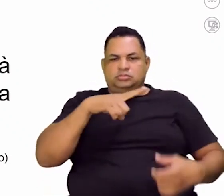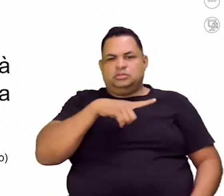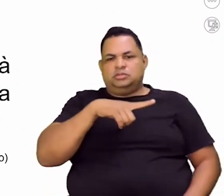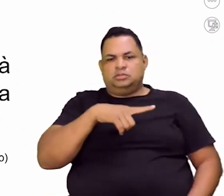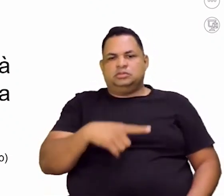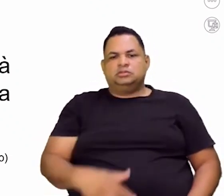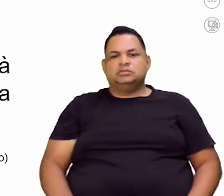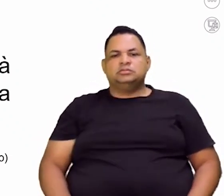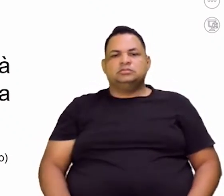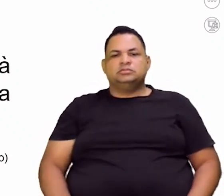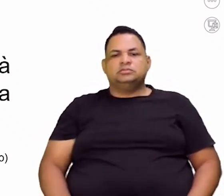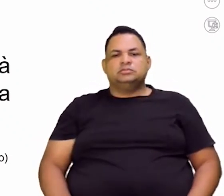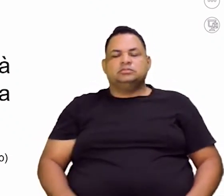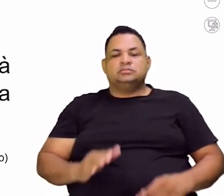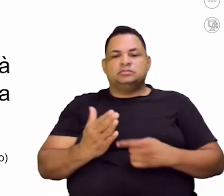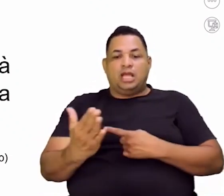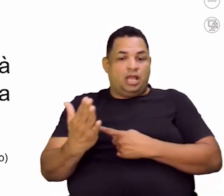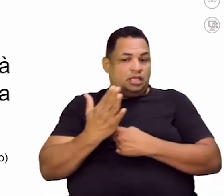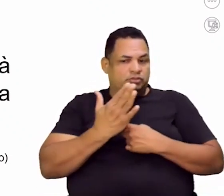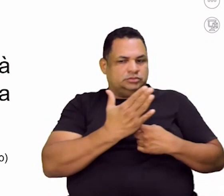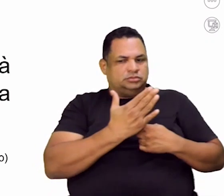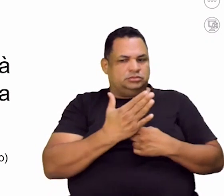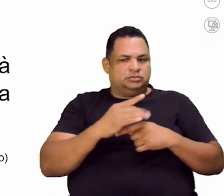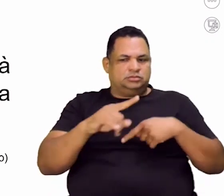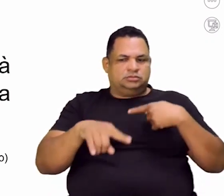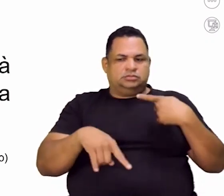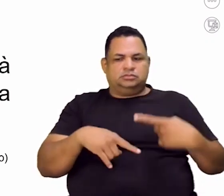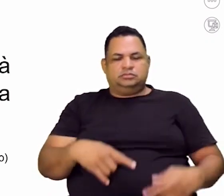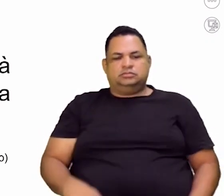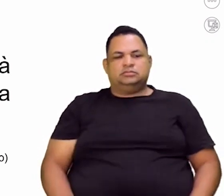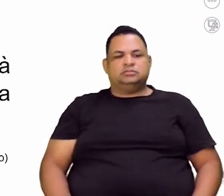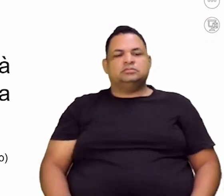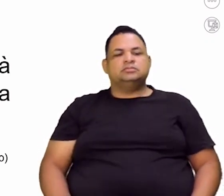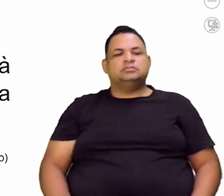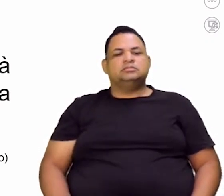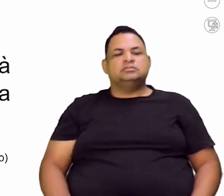né? Para lhe ajudar nessas horas.